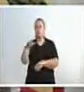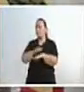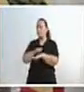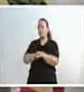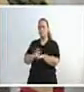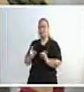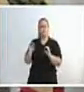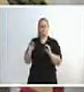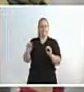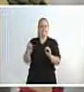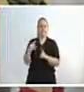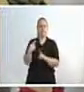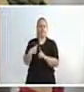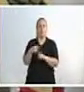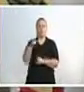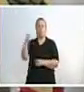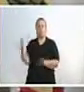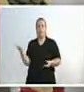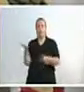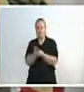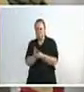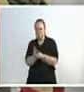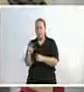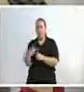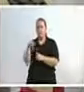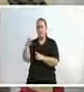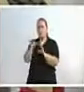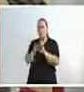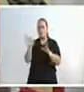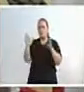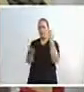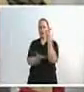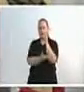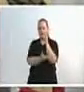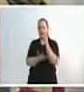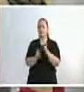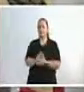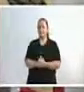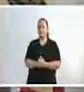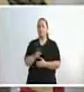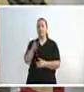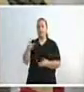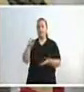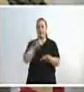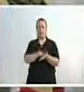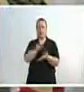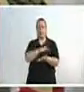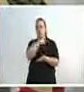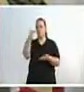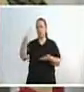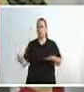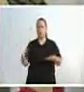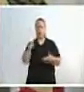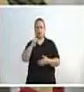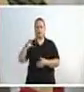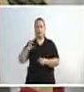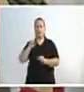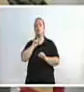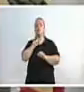for, do momento que tu for processado, porque autorizasse um corte de árvore e sair no Jornal do Santa, para a população ter um ladrão.